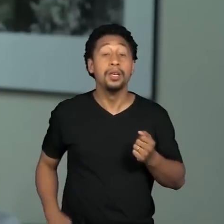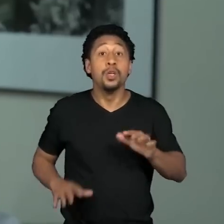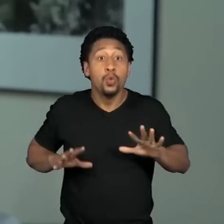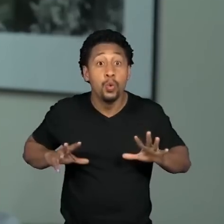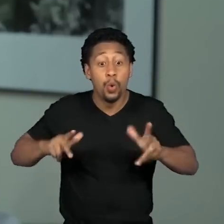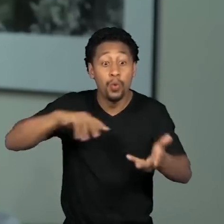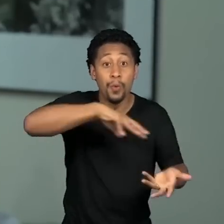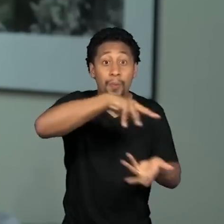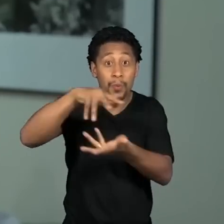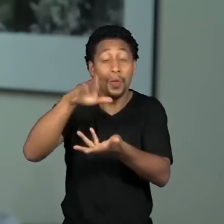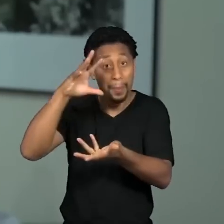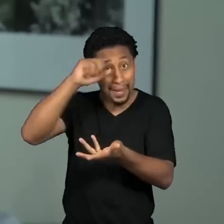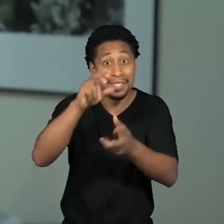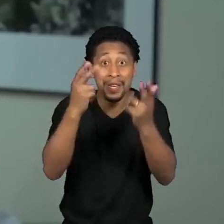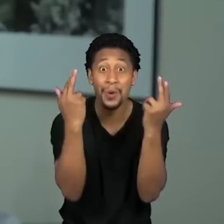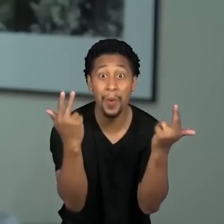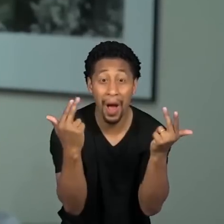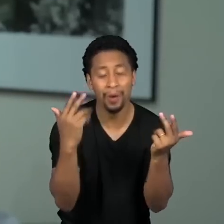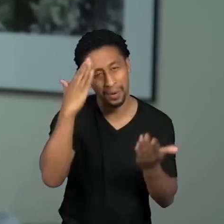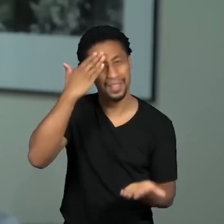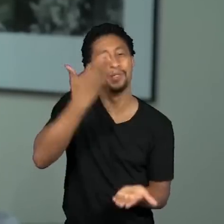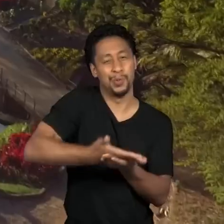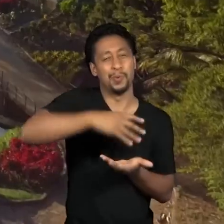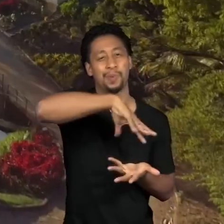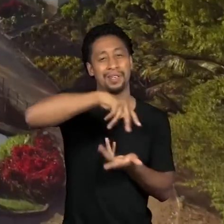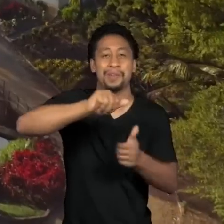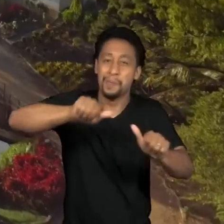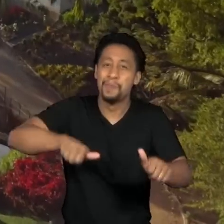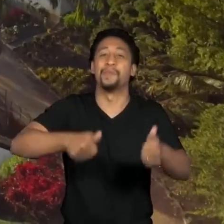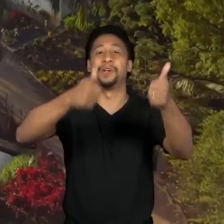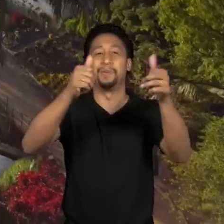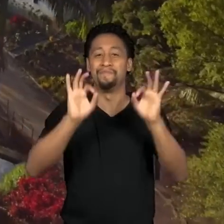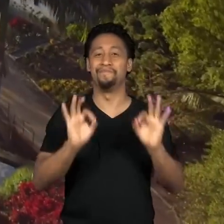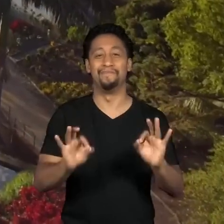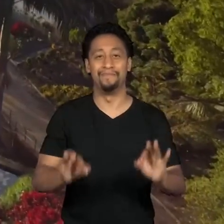que o planeta ele seria outro, ele seria melhor com certeza.